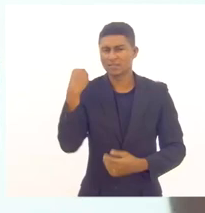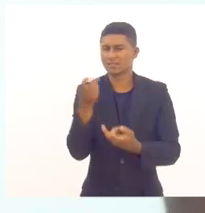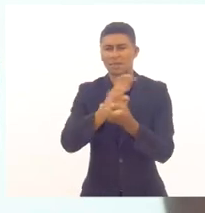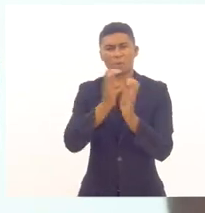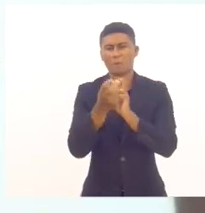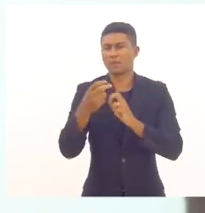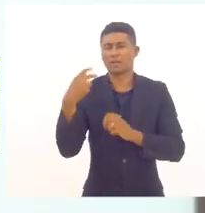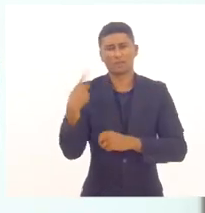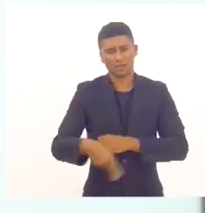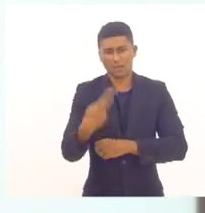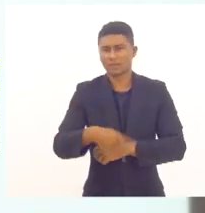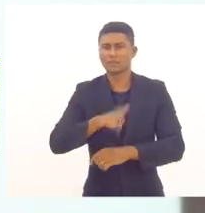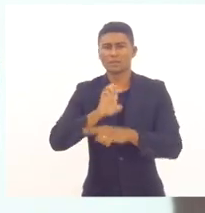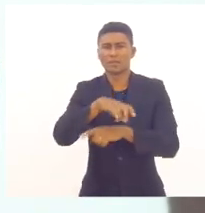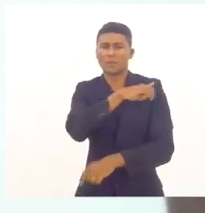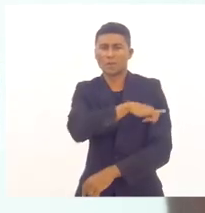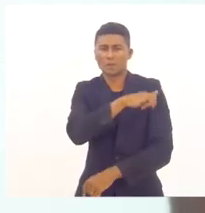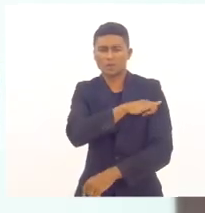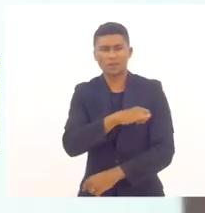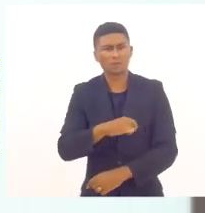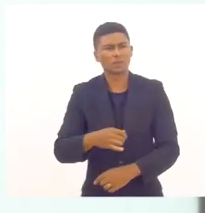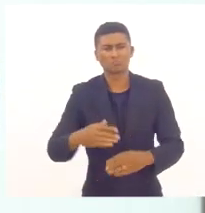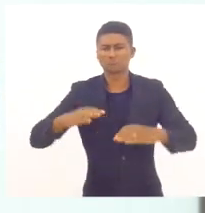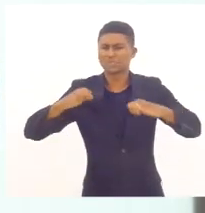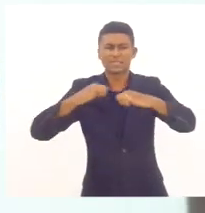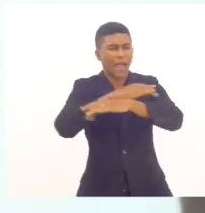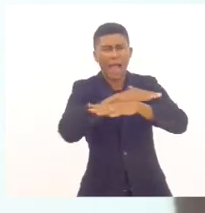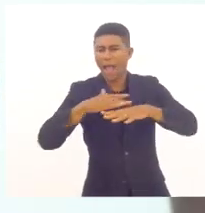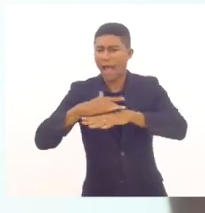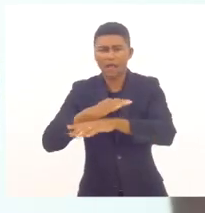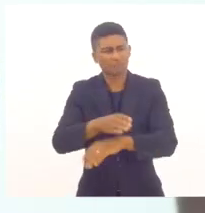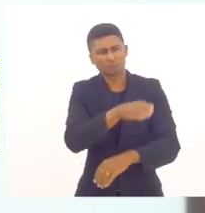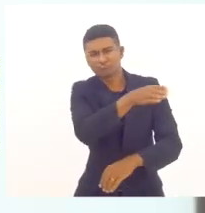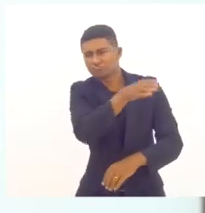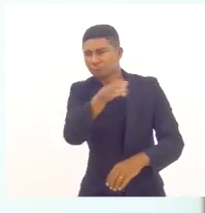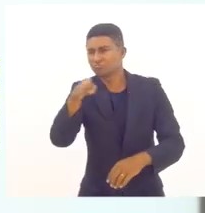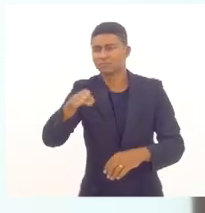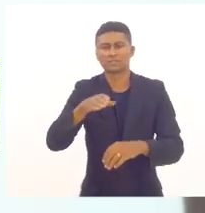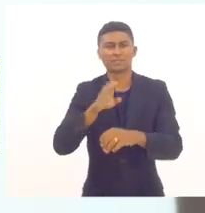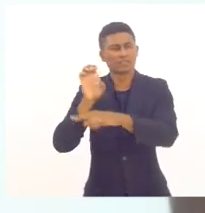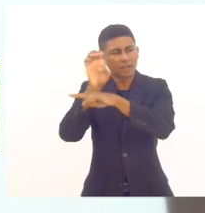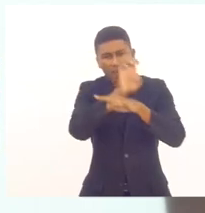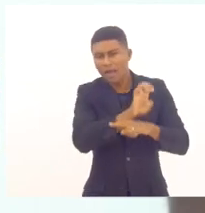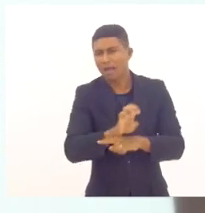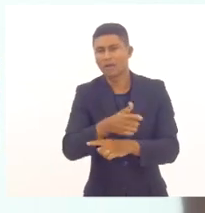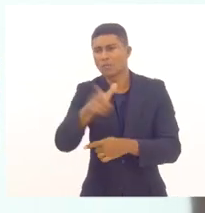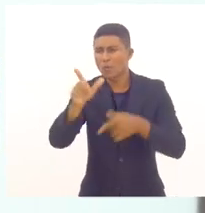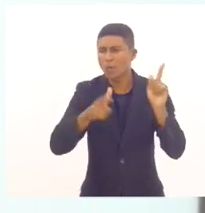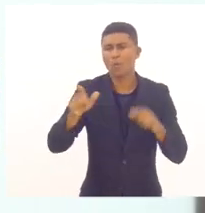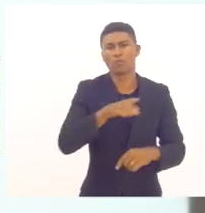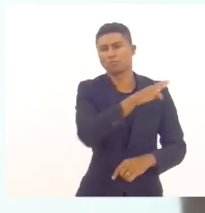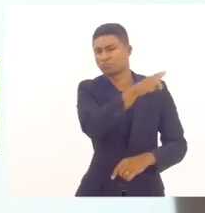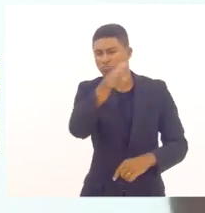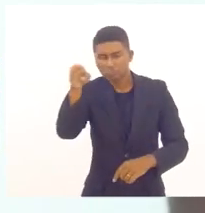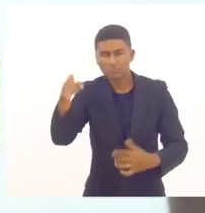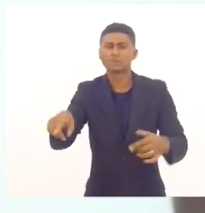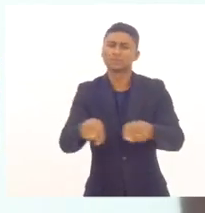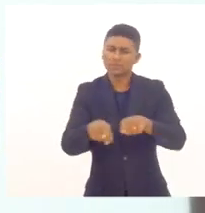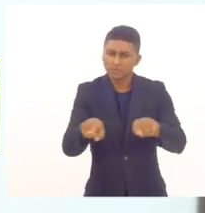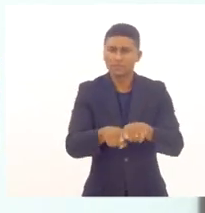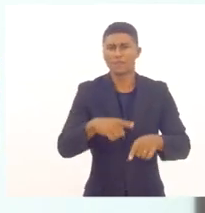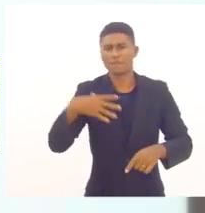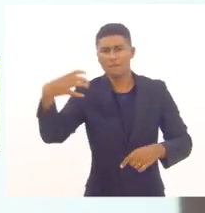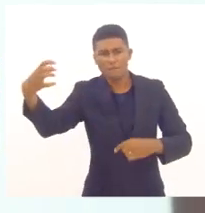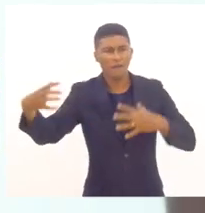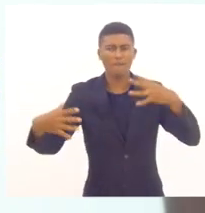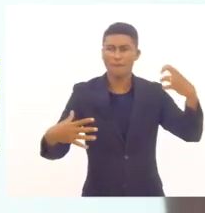Rio de Janeiro, viajando aqui dentro, viajando para fora, mas eu falo especificamente dentro do estado, e eu